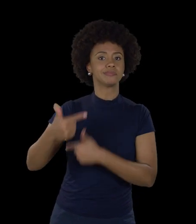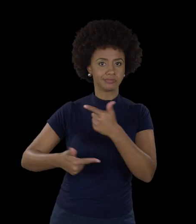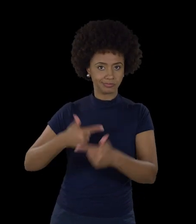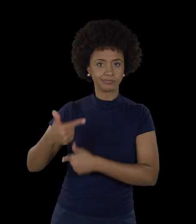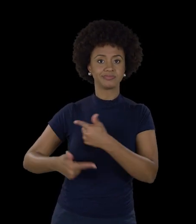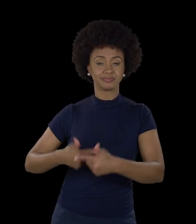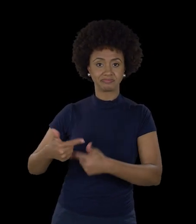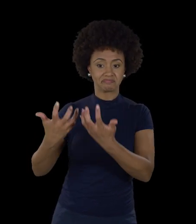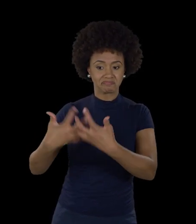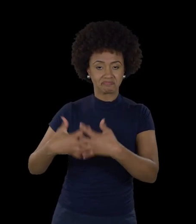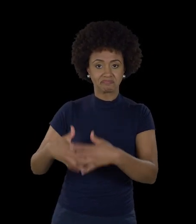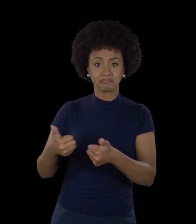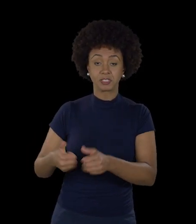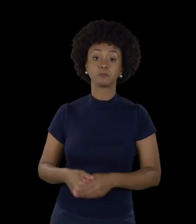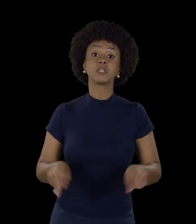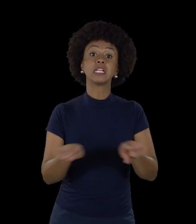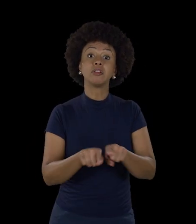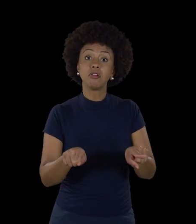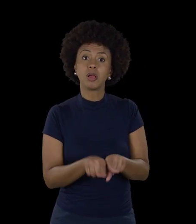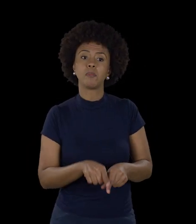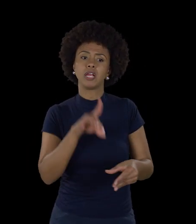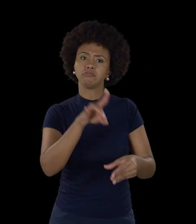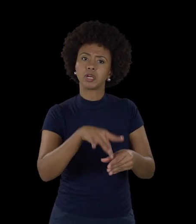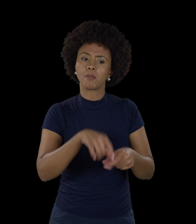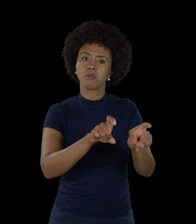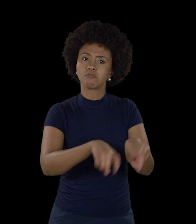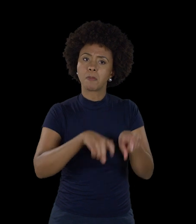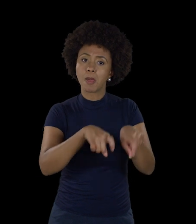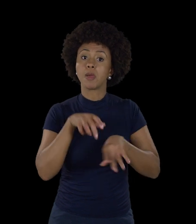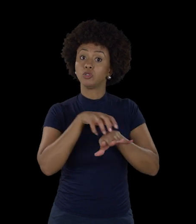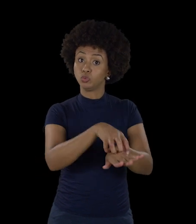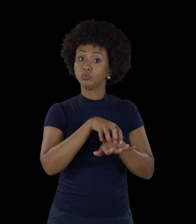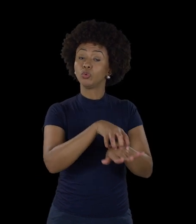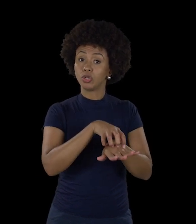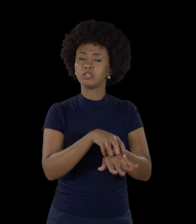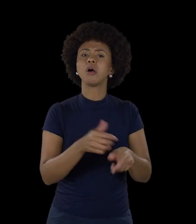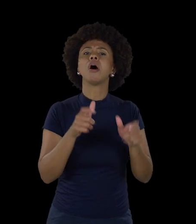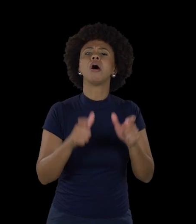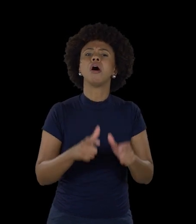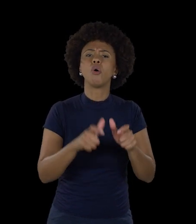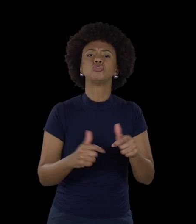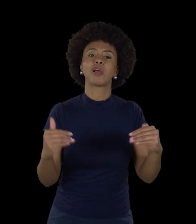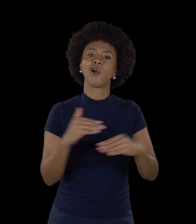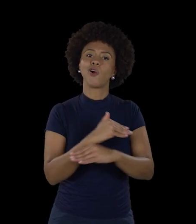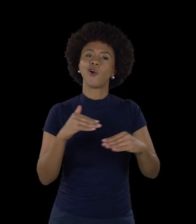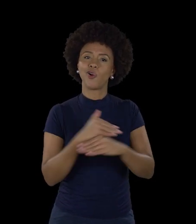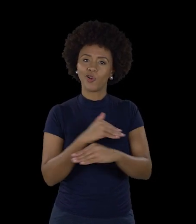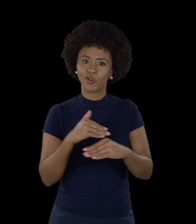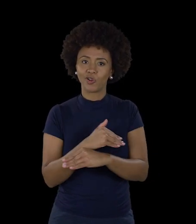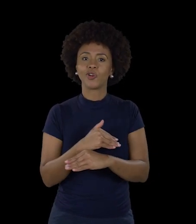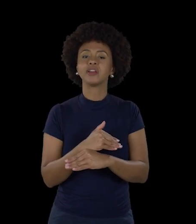que operam e trabalham no campo. O agroturismo pode ser encontrado, pode ser visto também